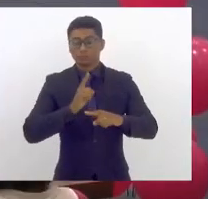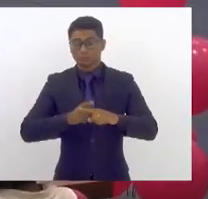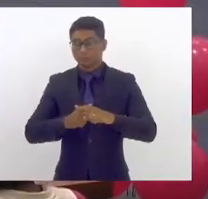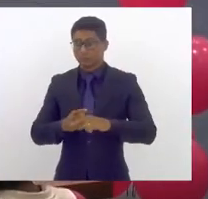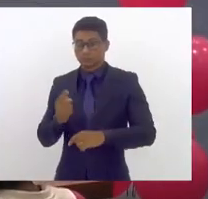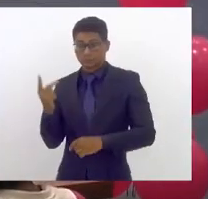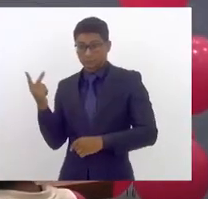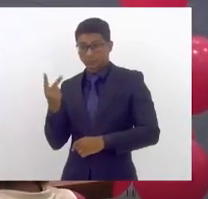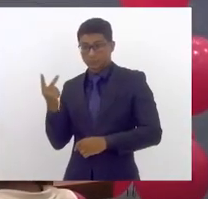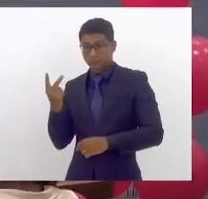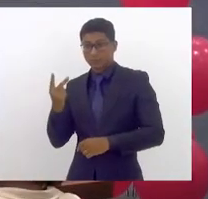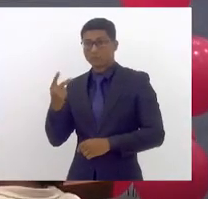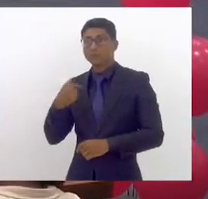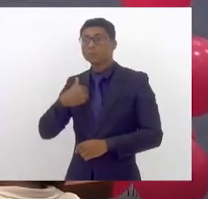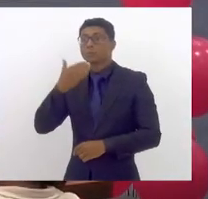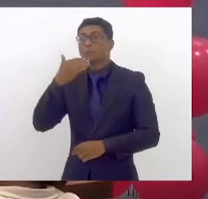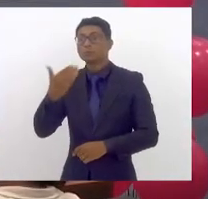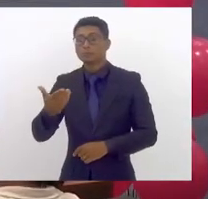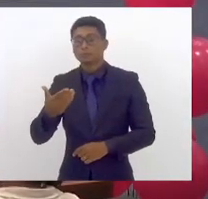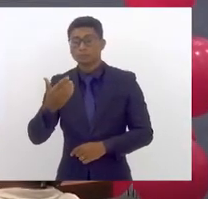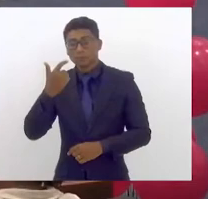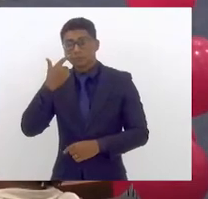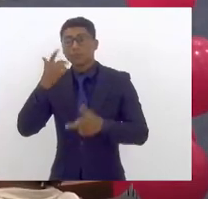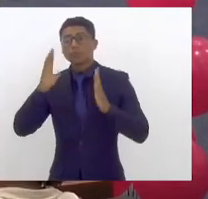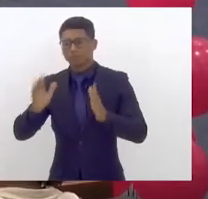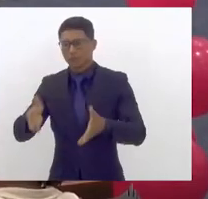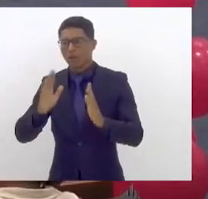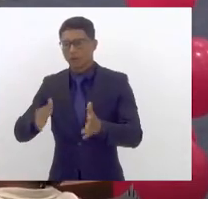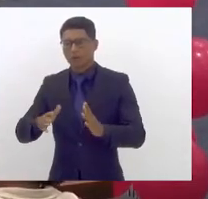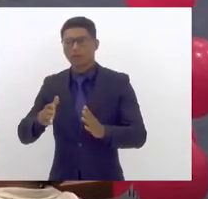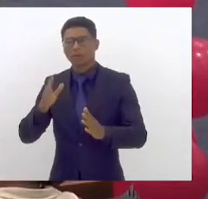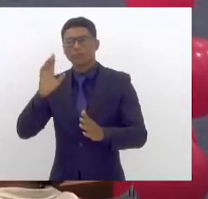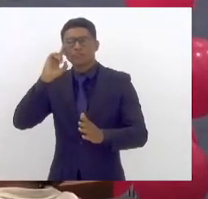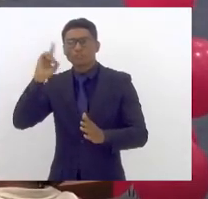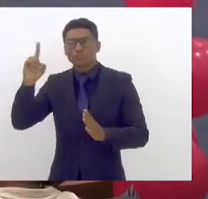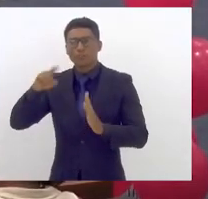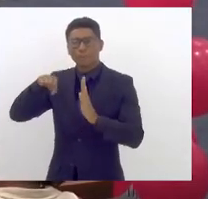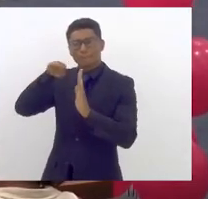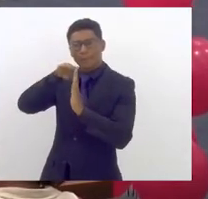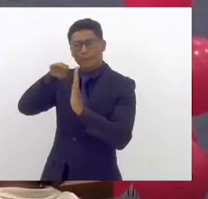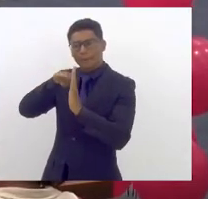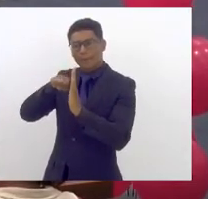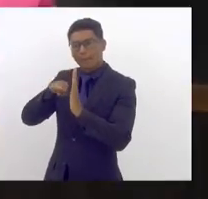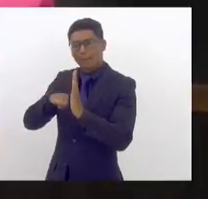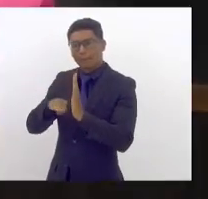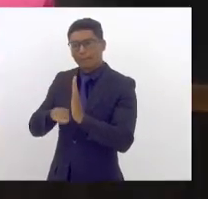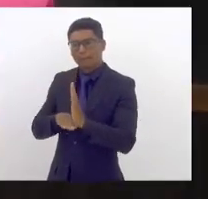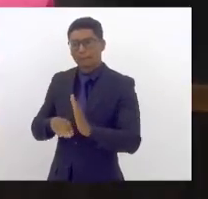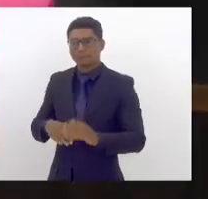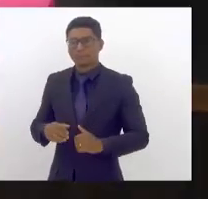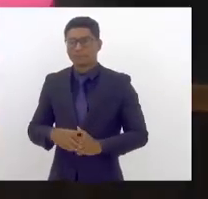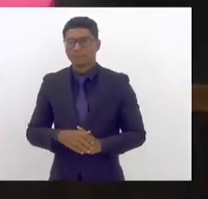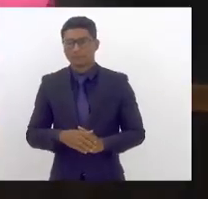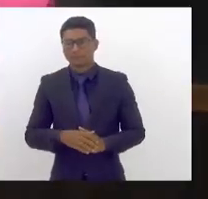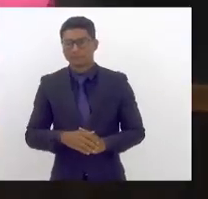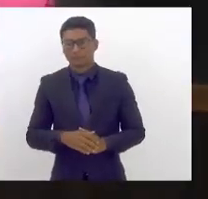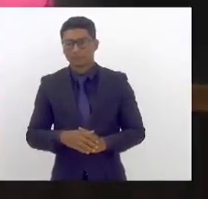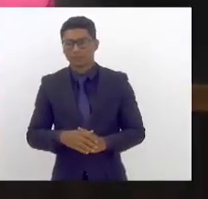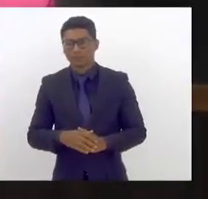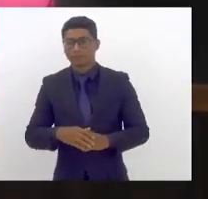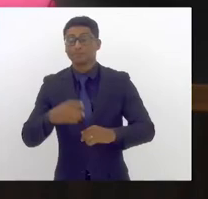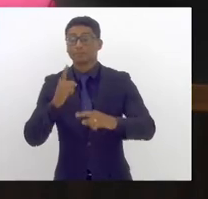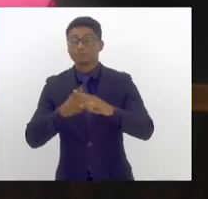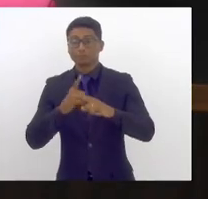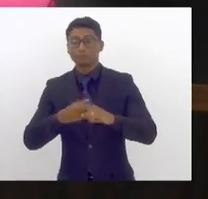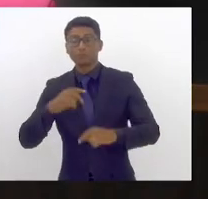a comissão toda solicitamos cronograma Eu já estive com o nosso secretário já tô concluindo Porque é